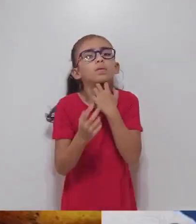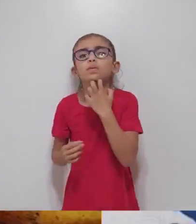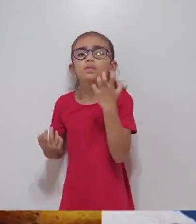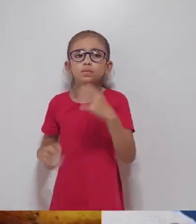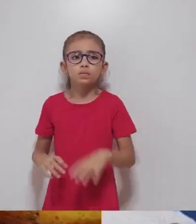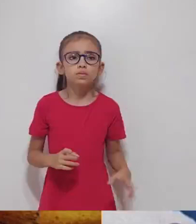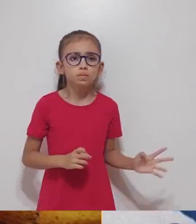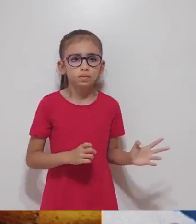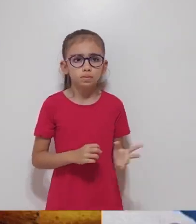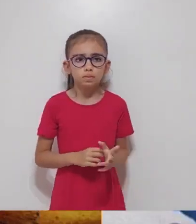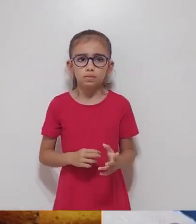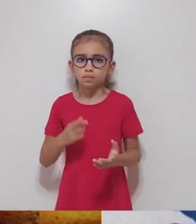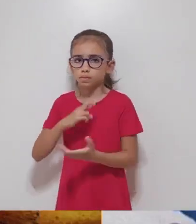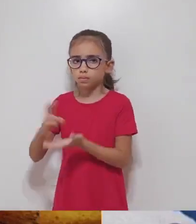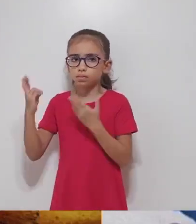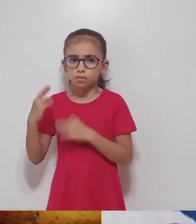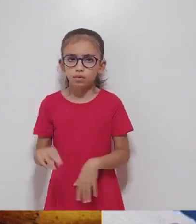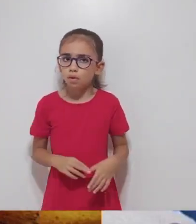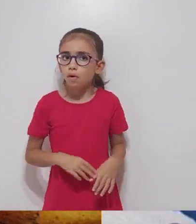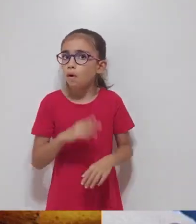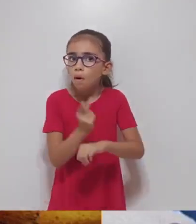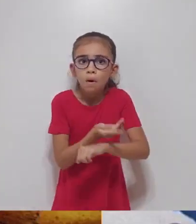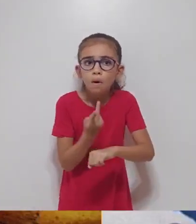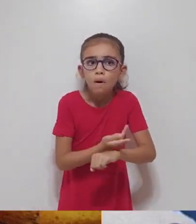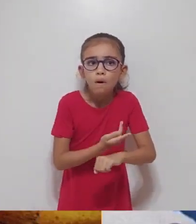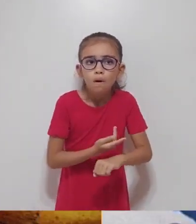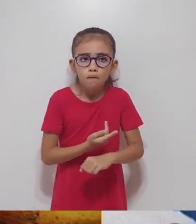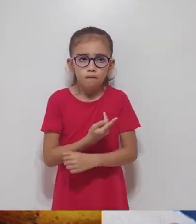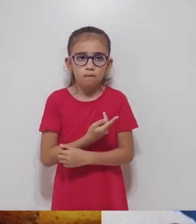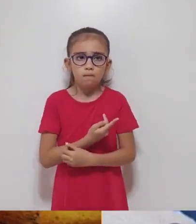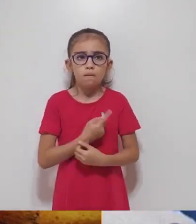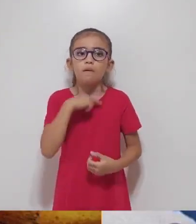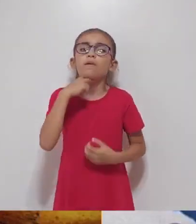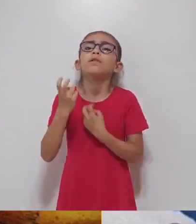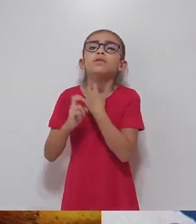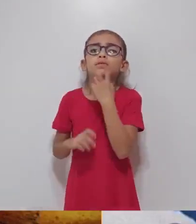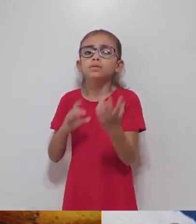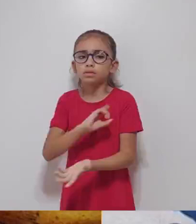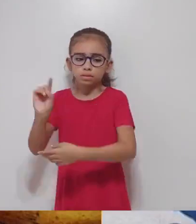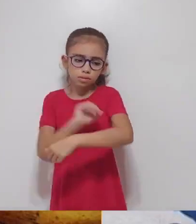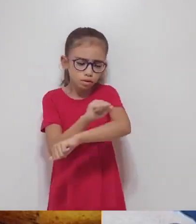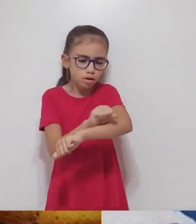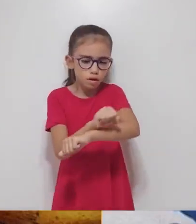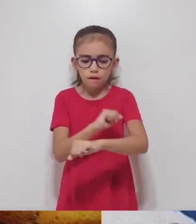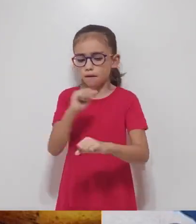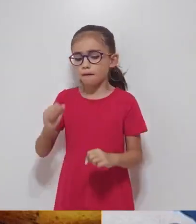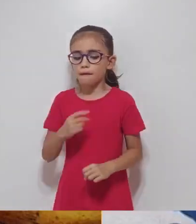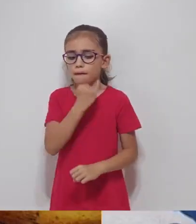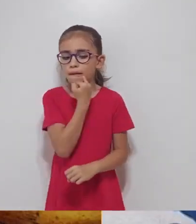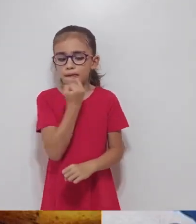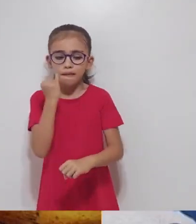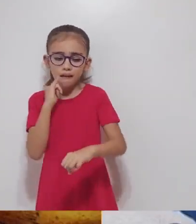ele clamou ao Senhor. E sabe o que aconteceu? Ele clamou ali, Deus de Abraão,